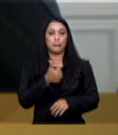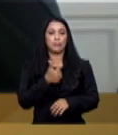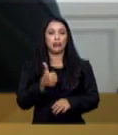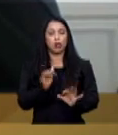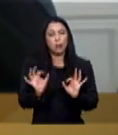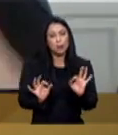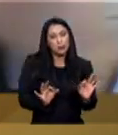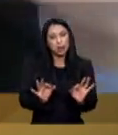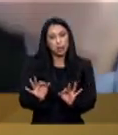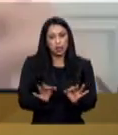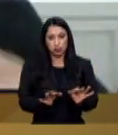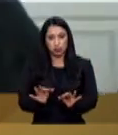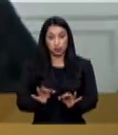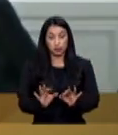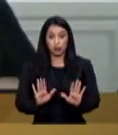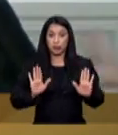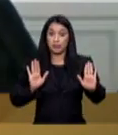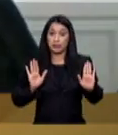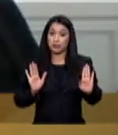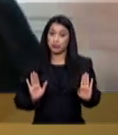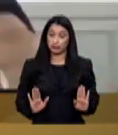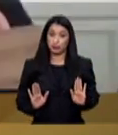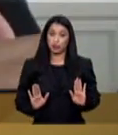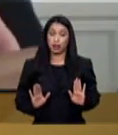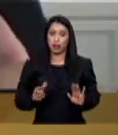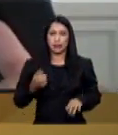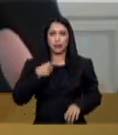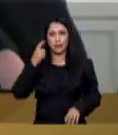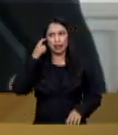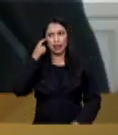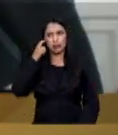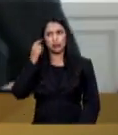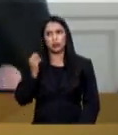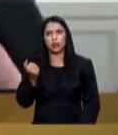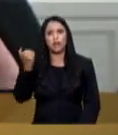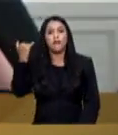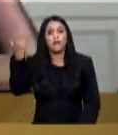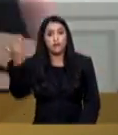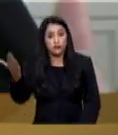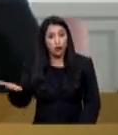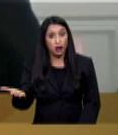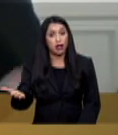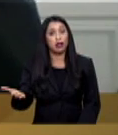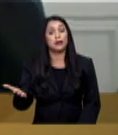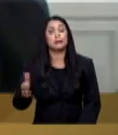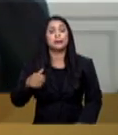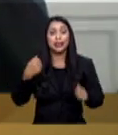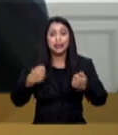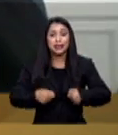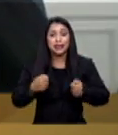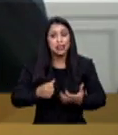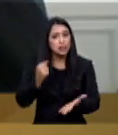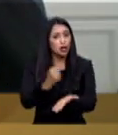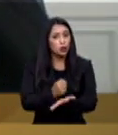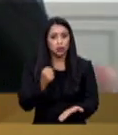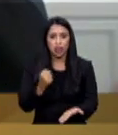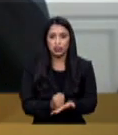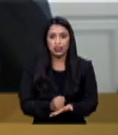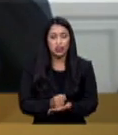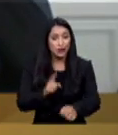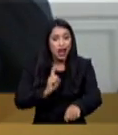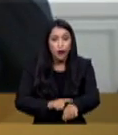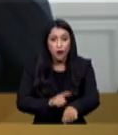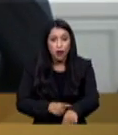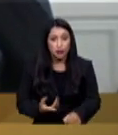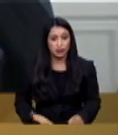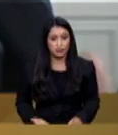um melhor planejamento, mas há fatores externos que exigem a contratação